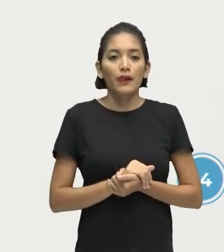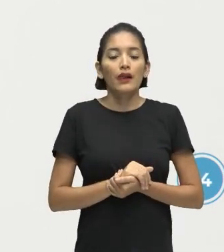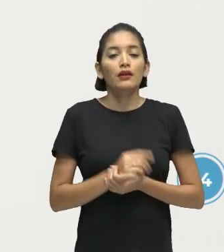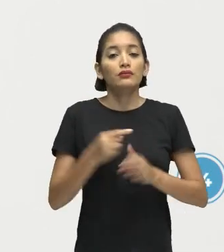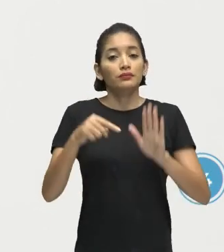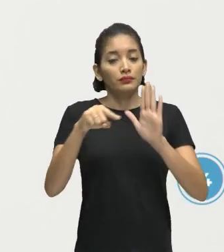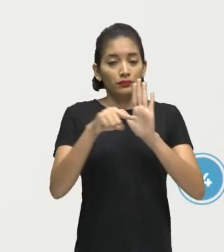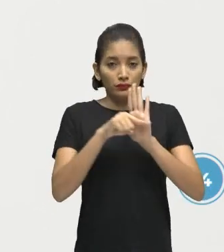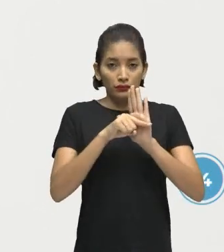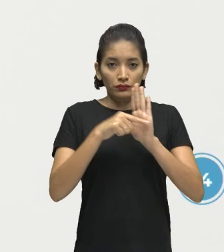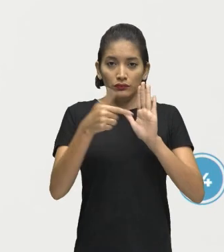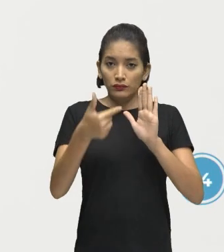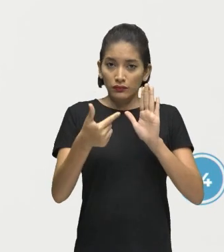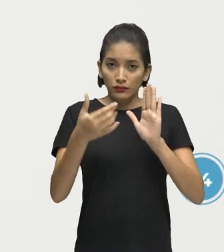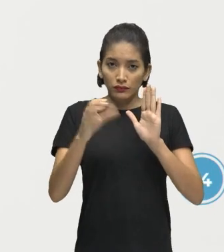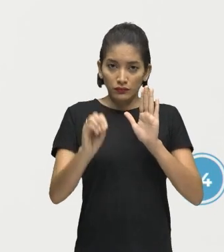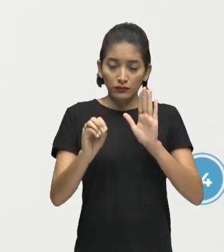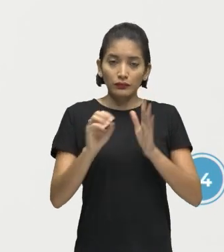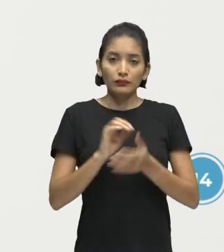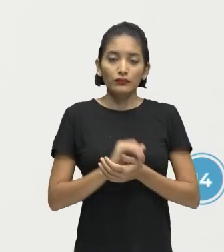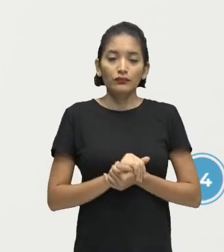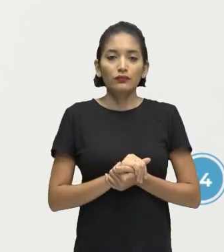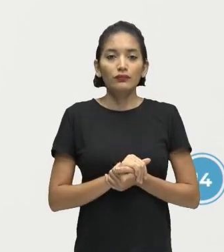menos 20